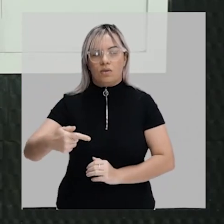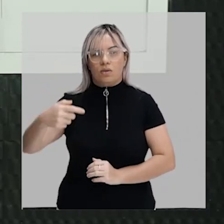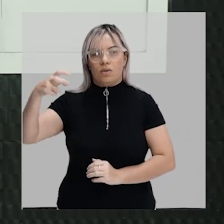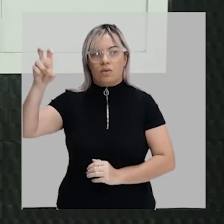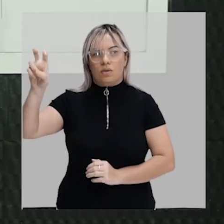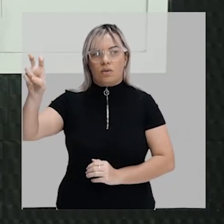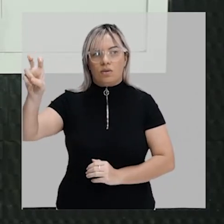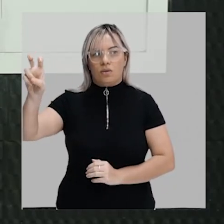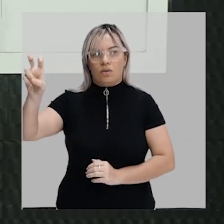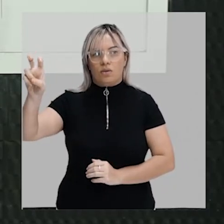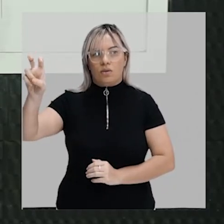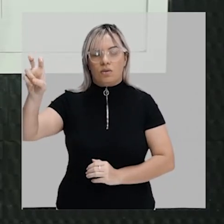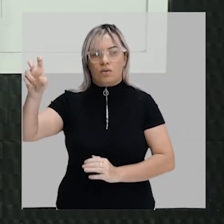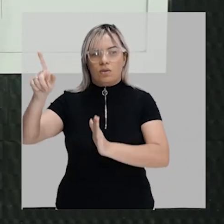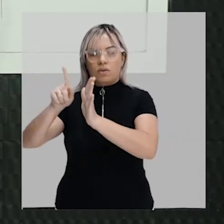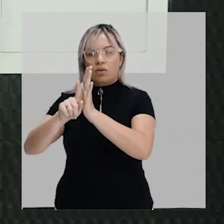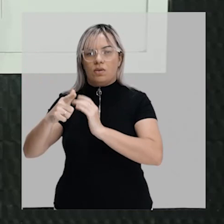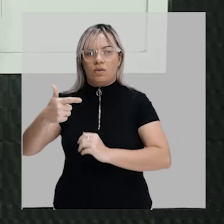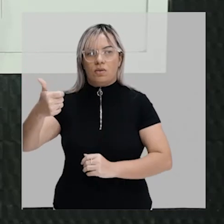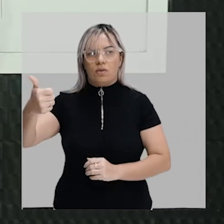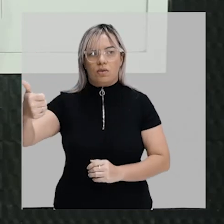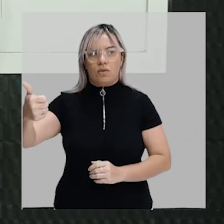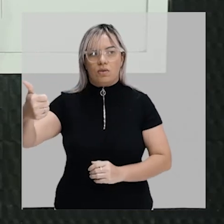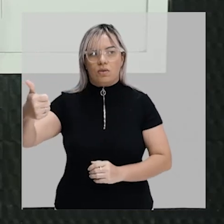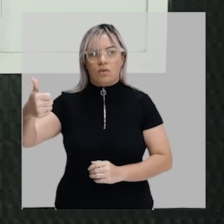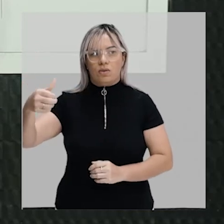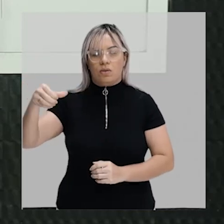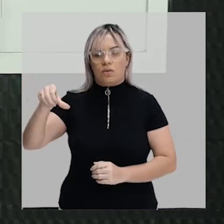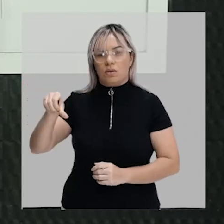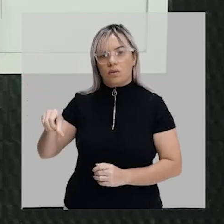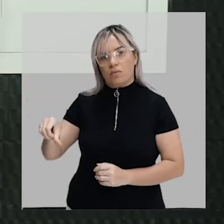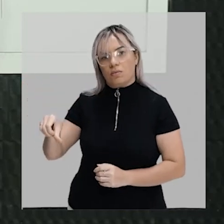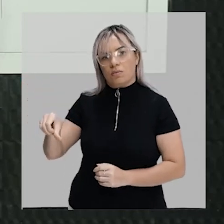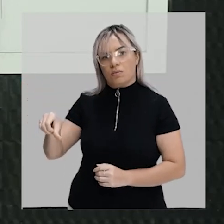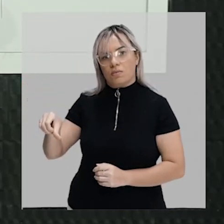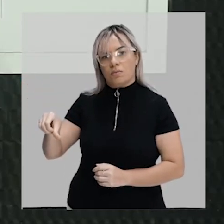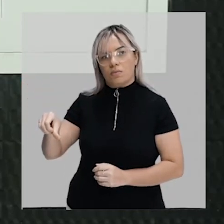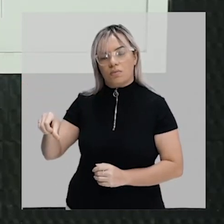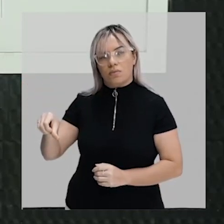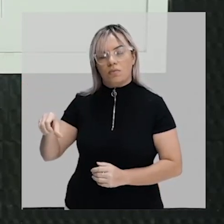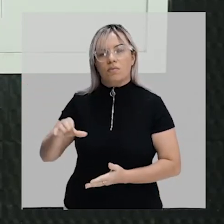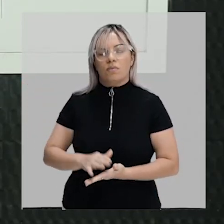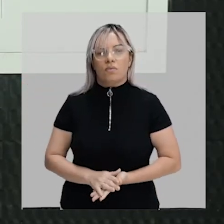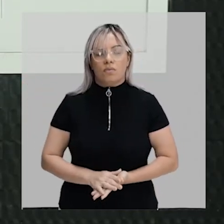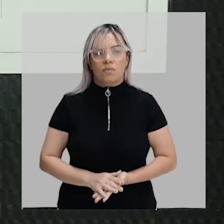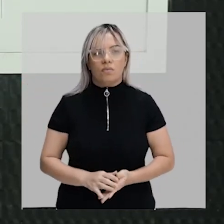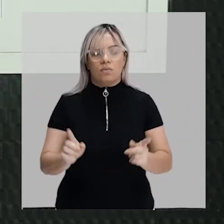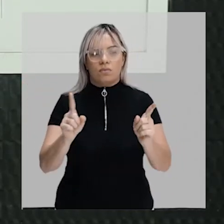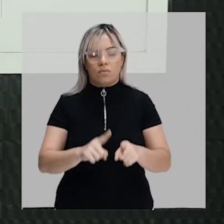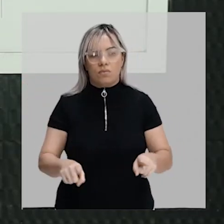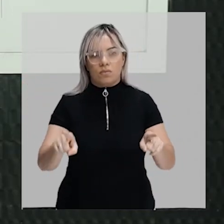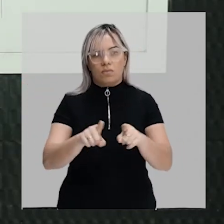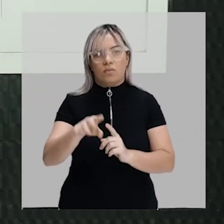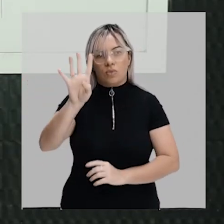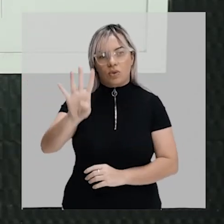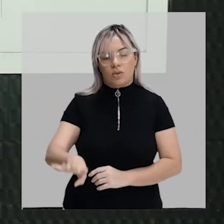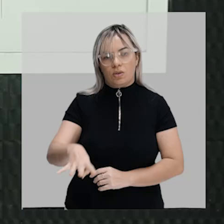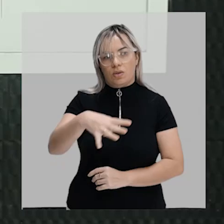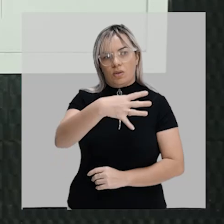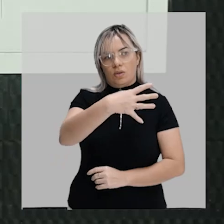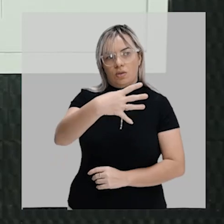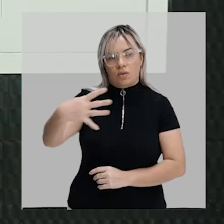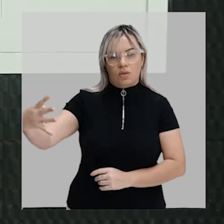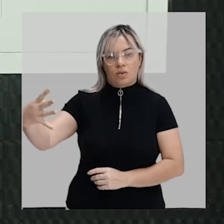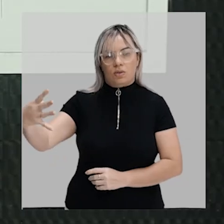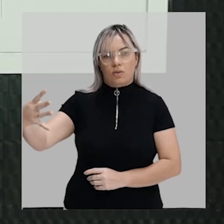cinco menos um e nove olha só Então essa aqui também é uma matriz quadrada de